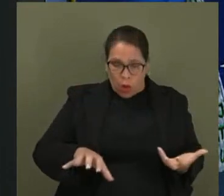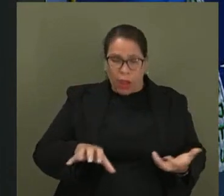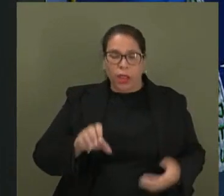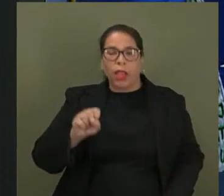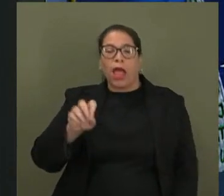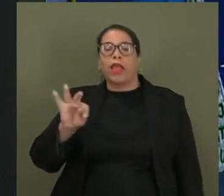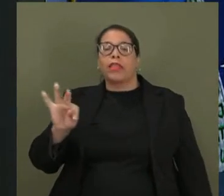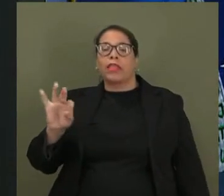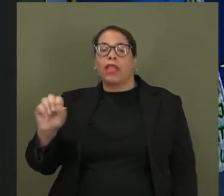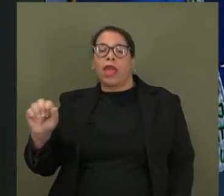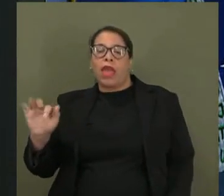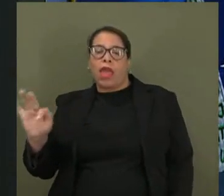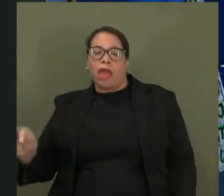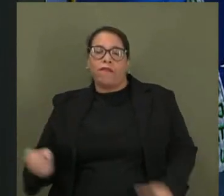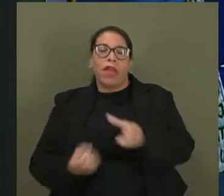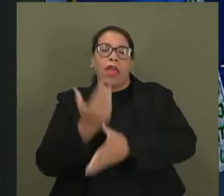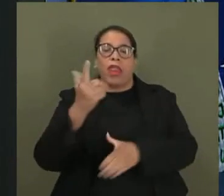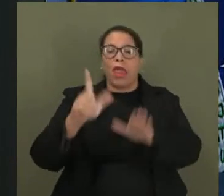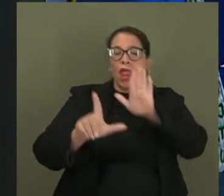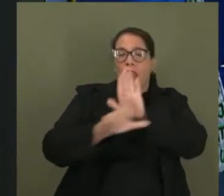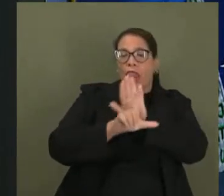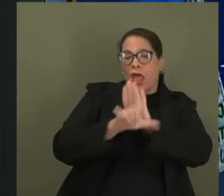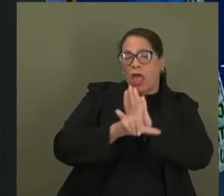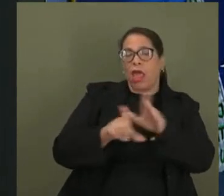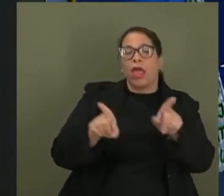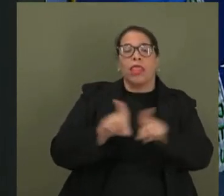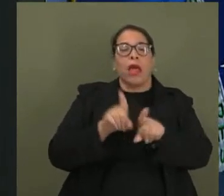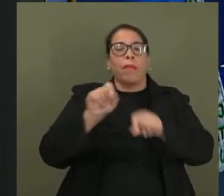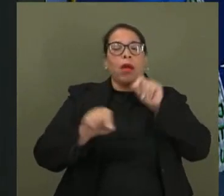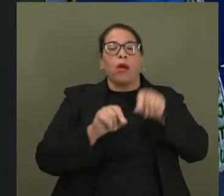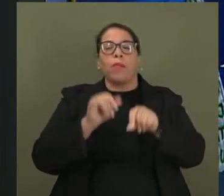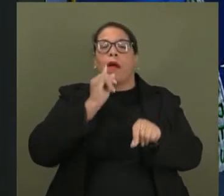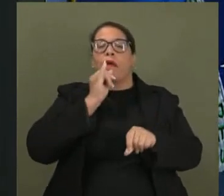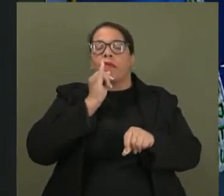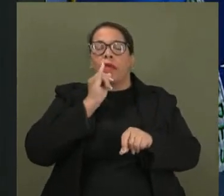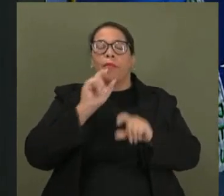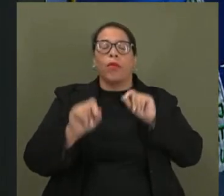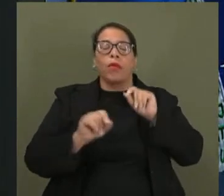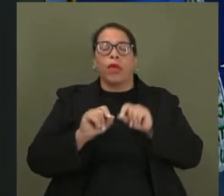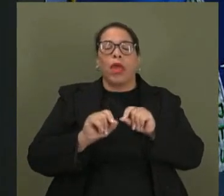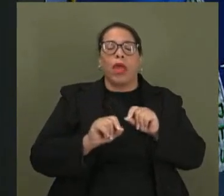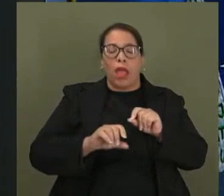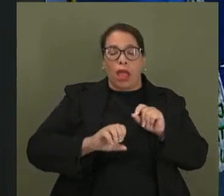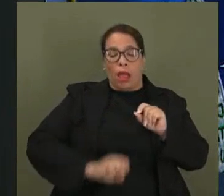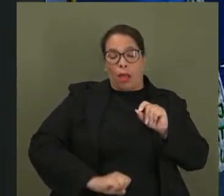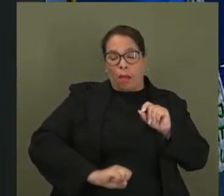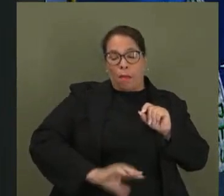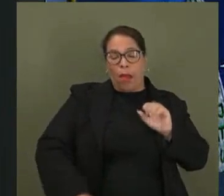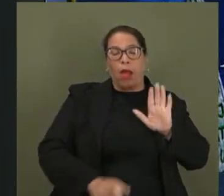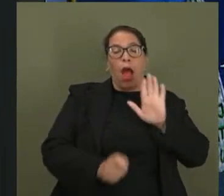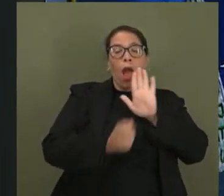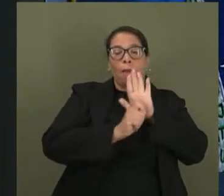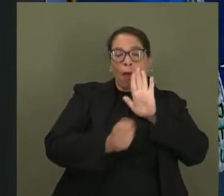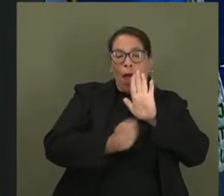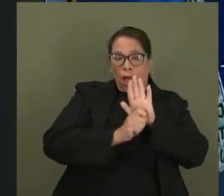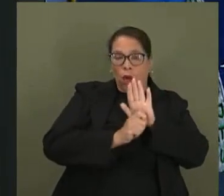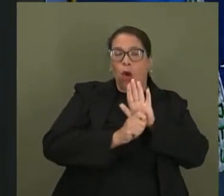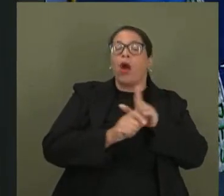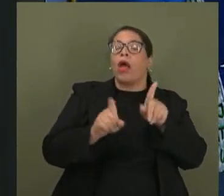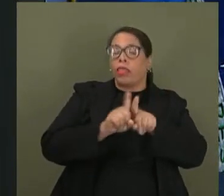legislando em questões fundamentais, como a descriminalização do aborto e da maconha,